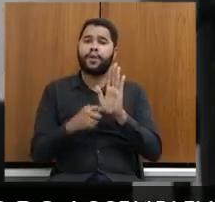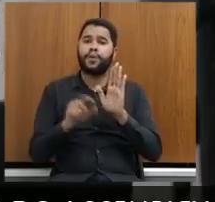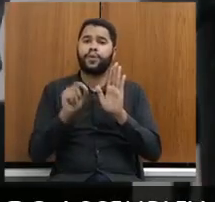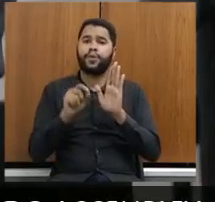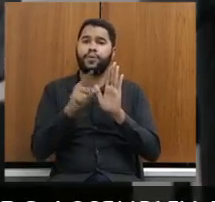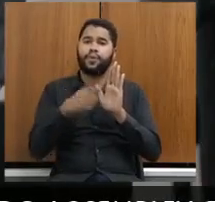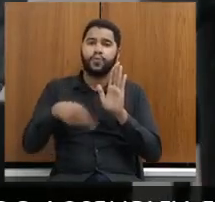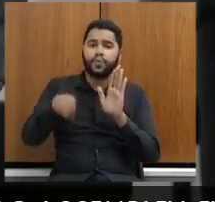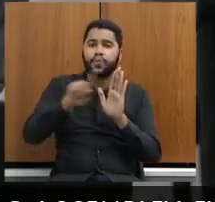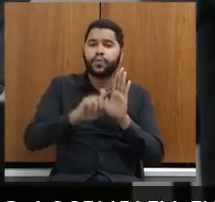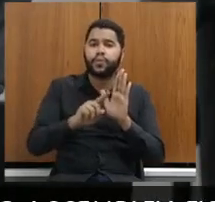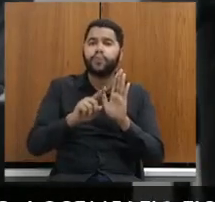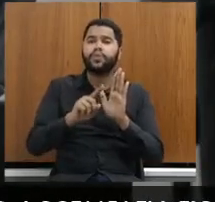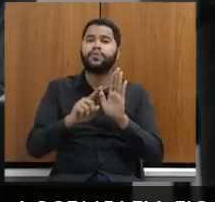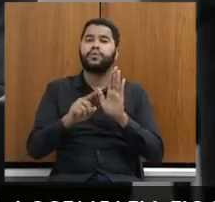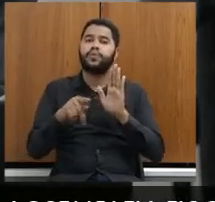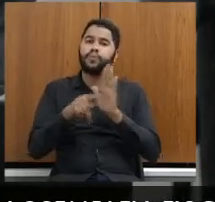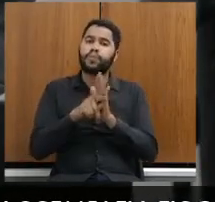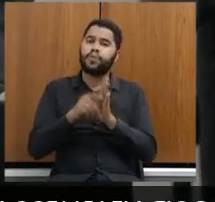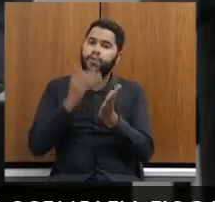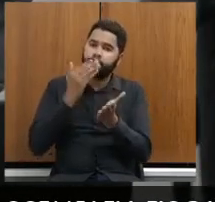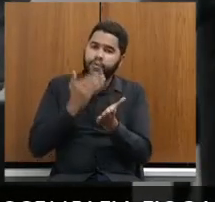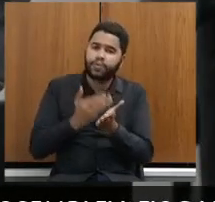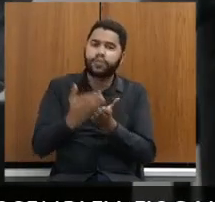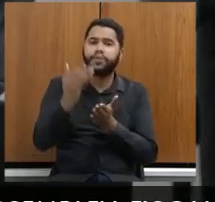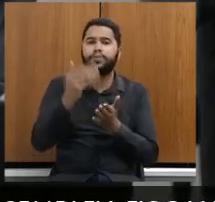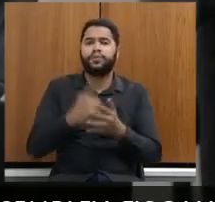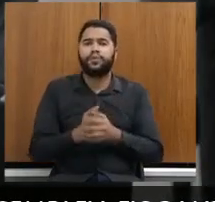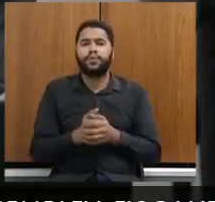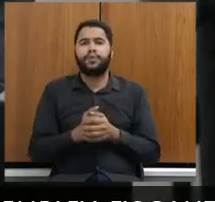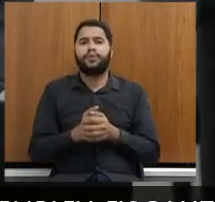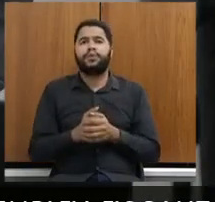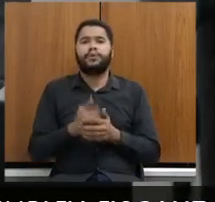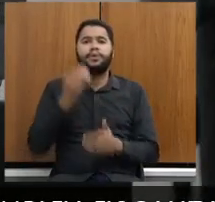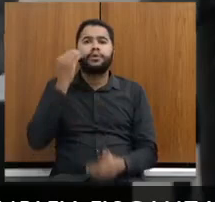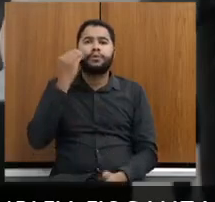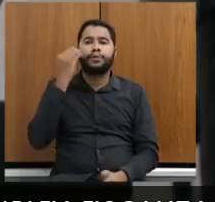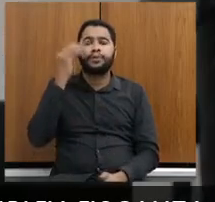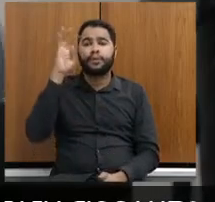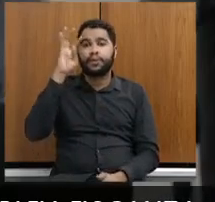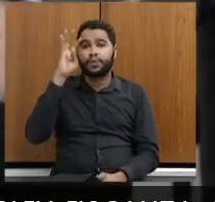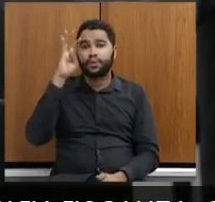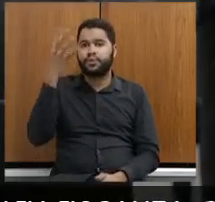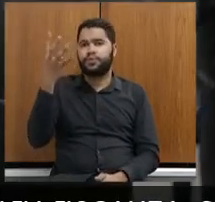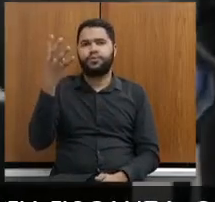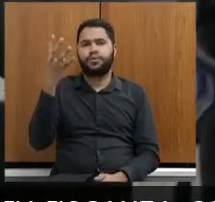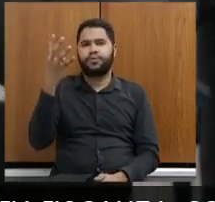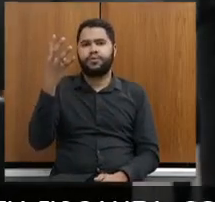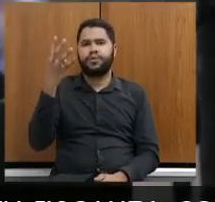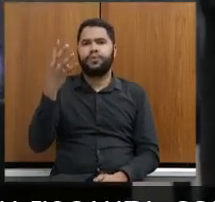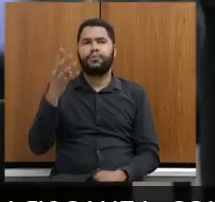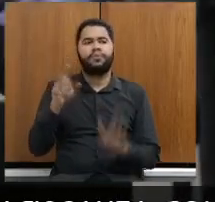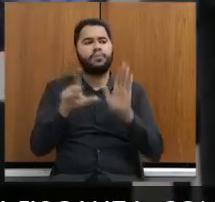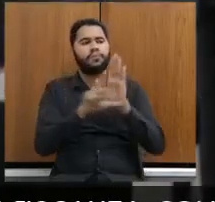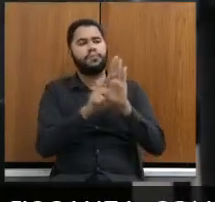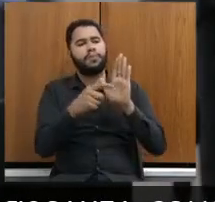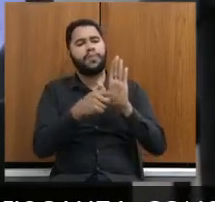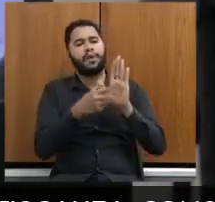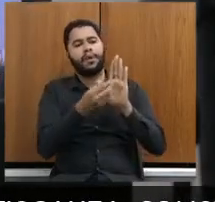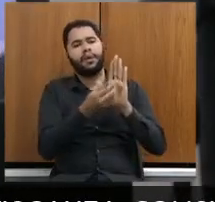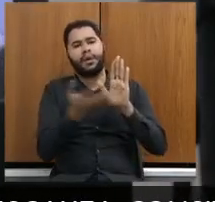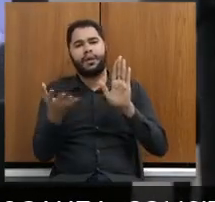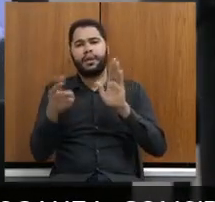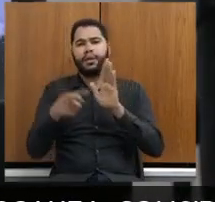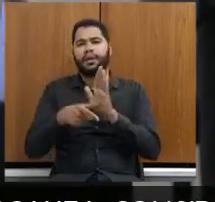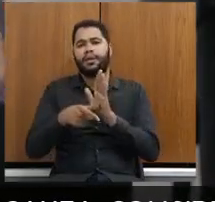é que o show de um start Assessoria do show para buscar solução e não pegar uma lei emprestada